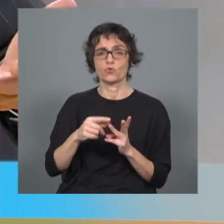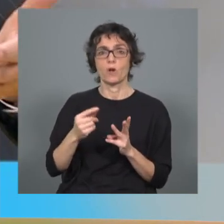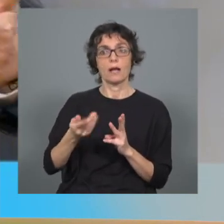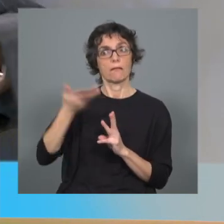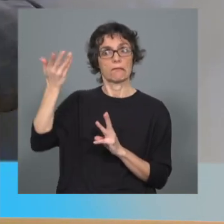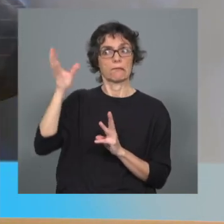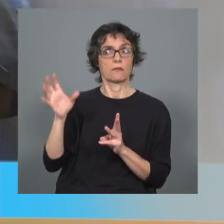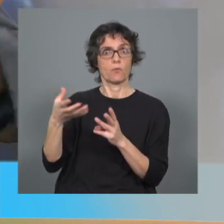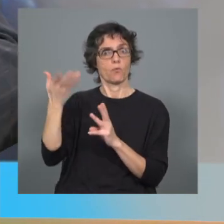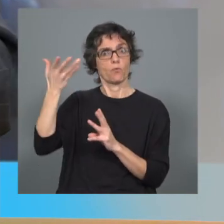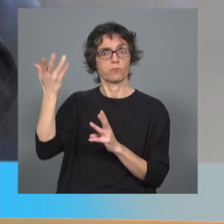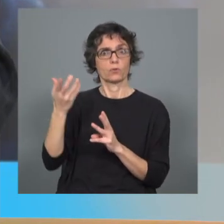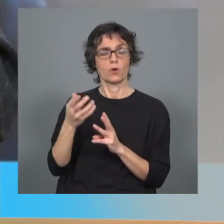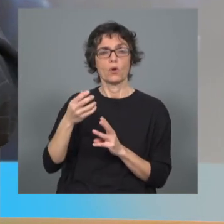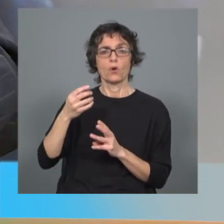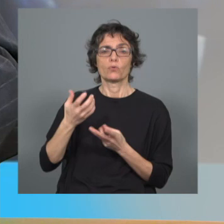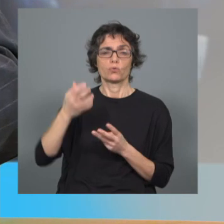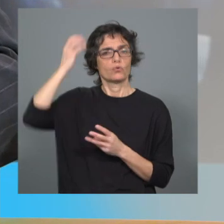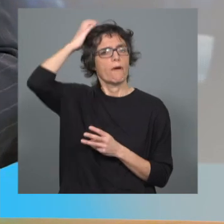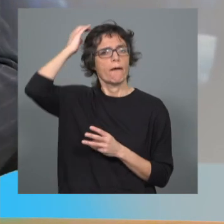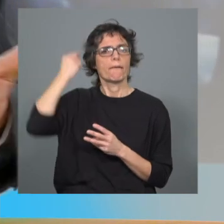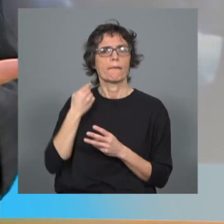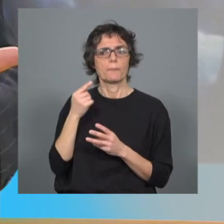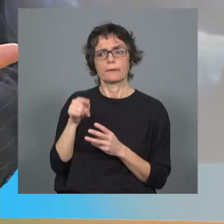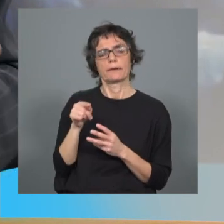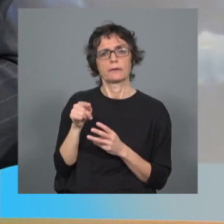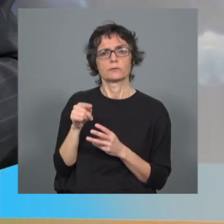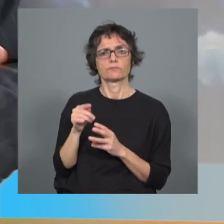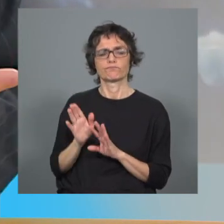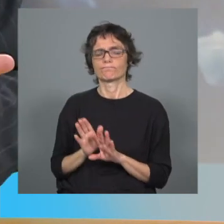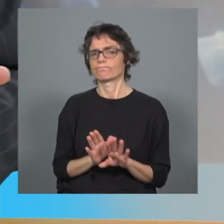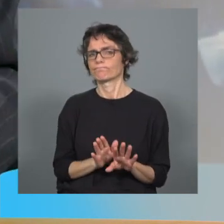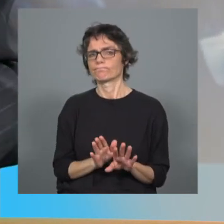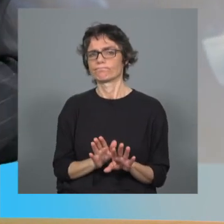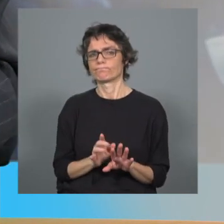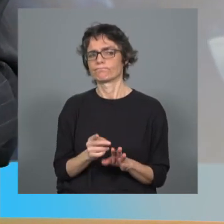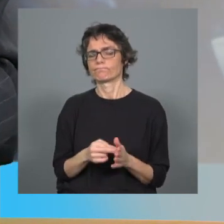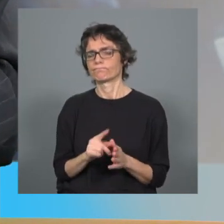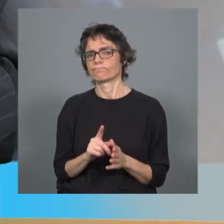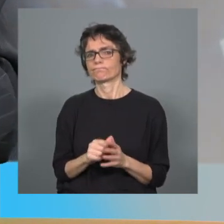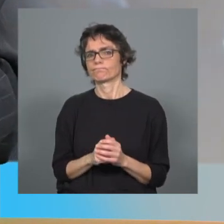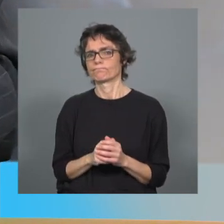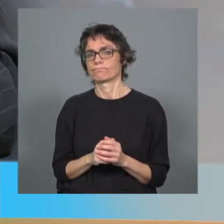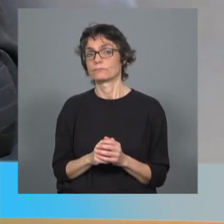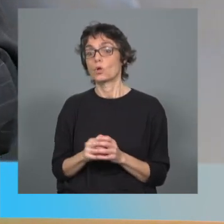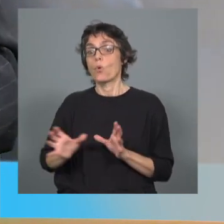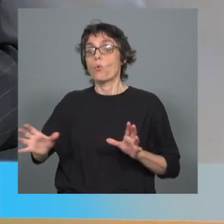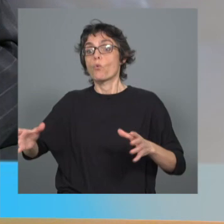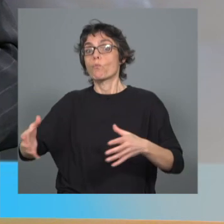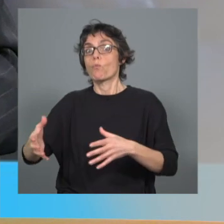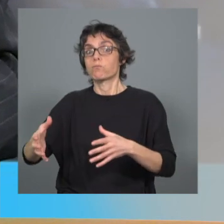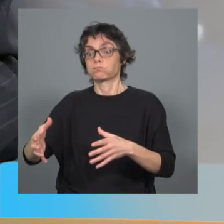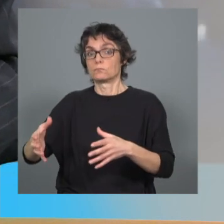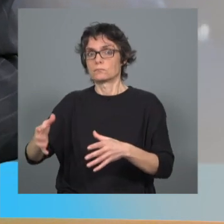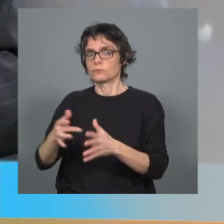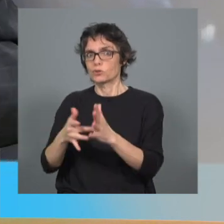elites dos rabinos, não advogam, não estão à espera. O movimento de Jesus triunfa exatamente